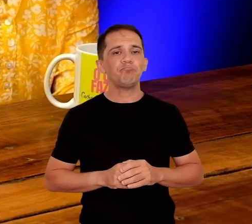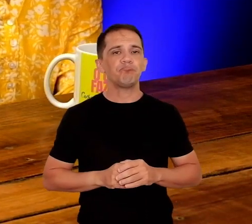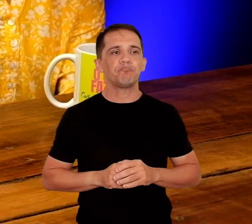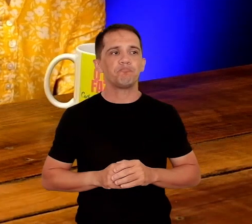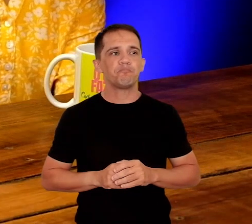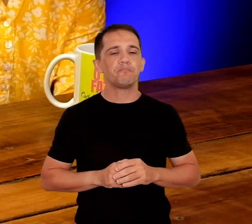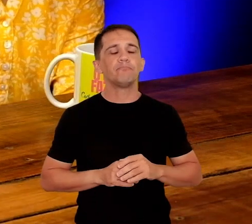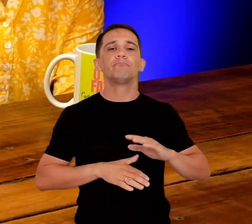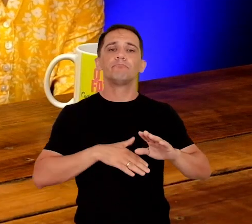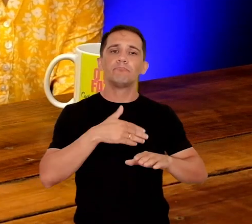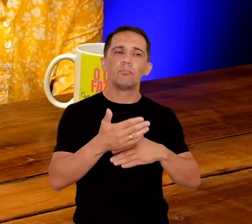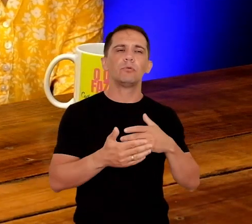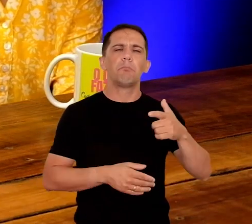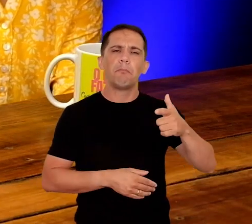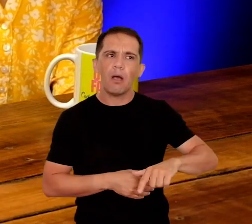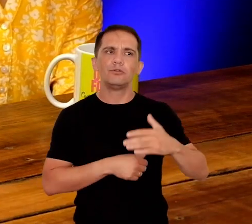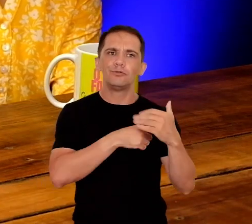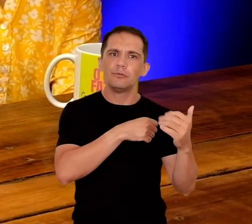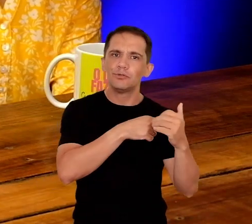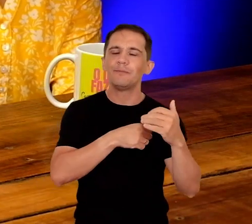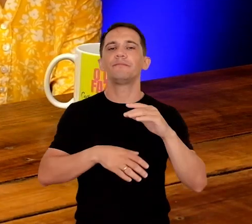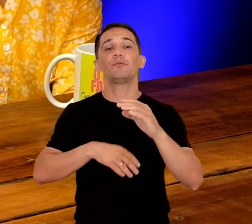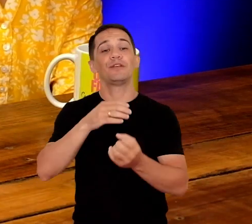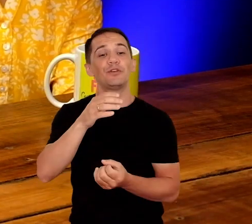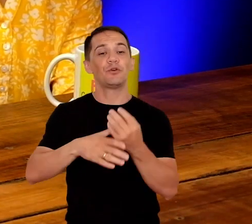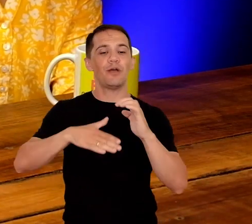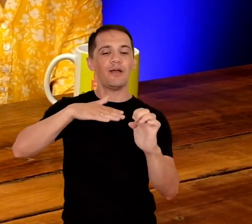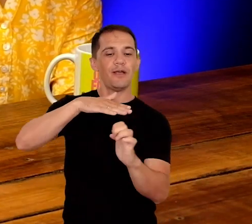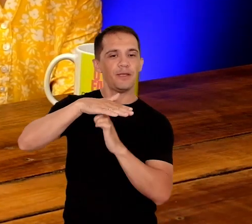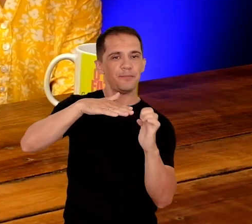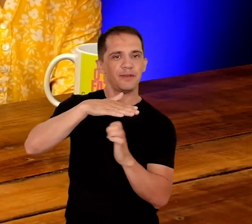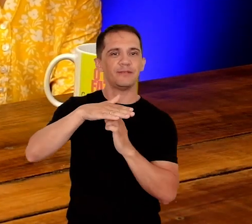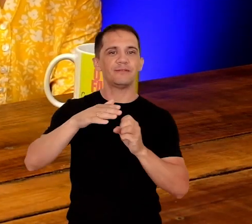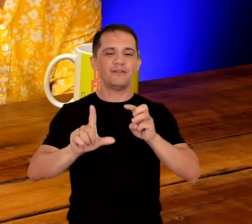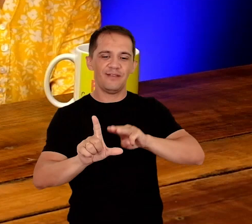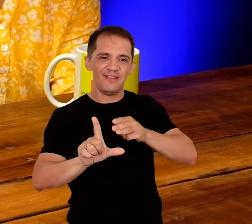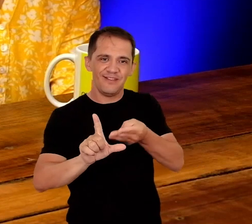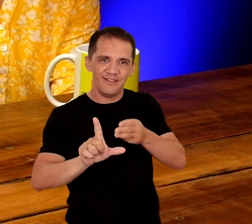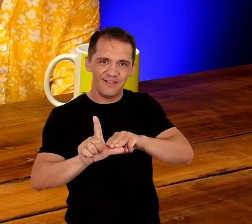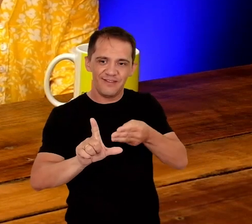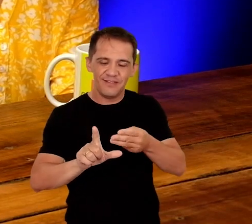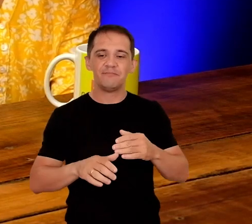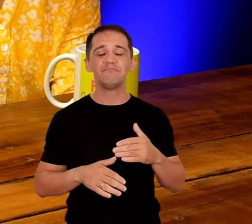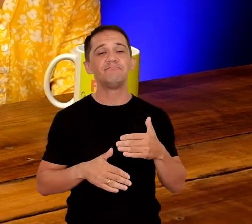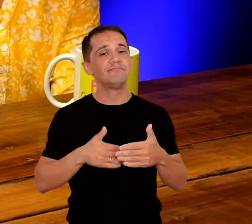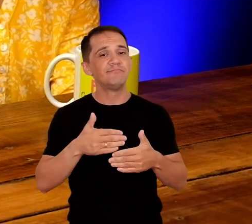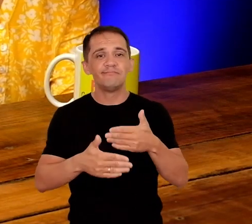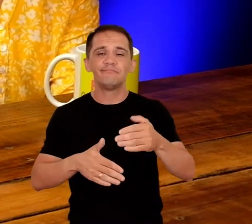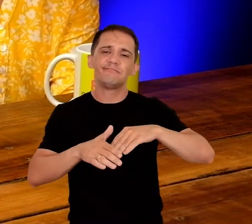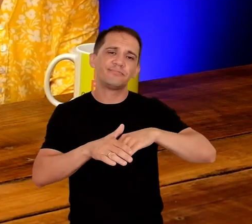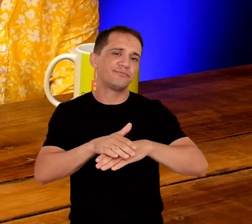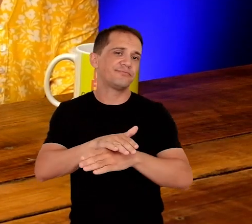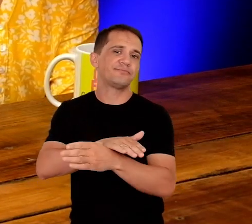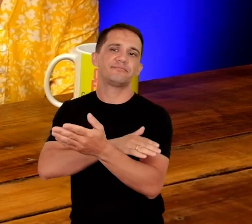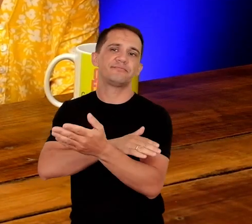ali, começamos a ficar um pouco mais conhecidos, né? Montamos a LM Libras e a partir dali